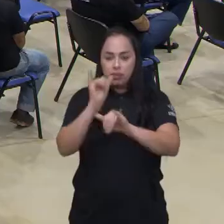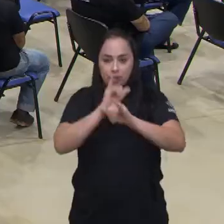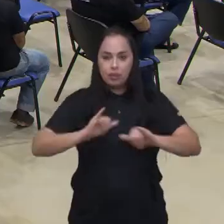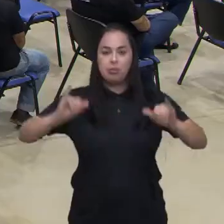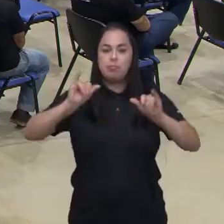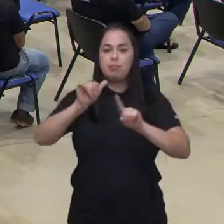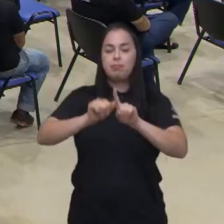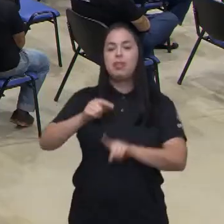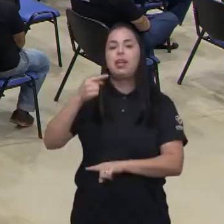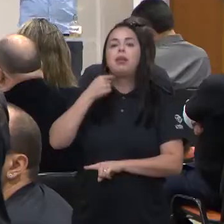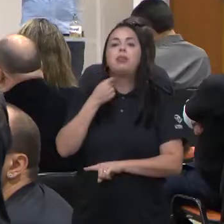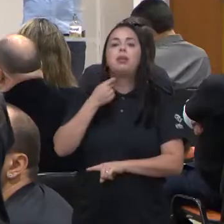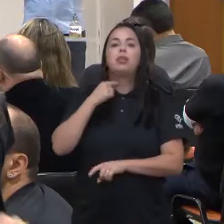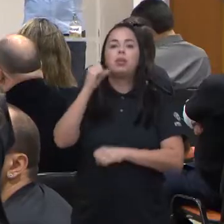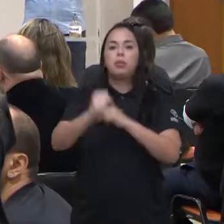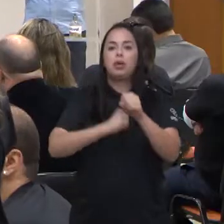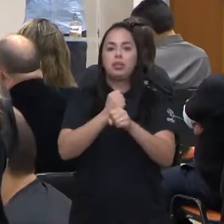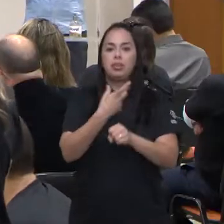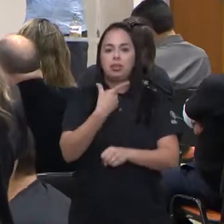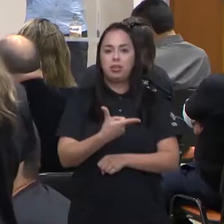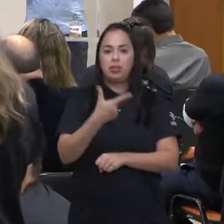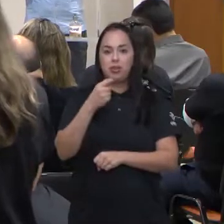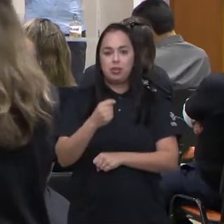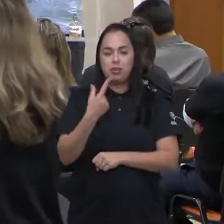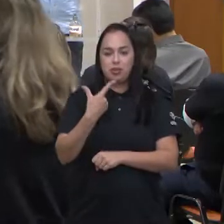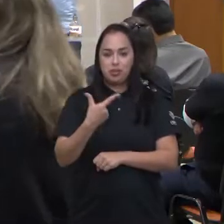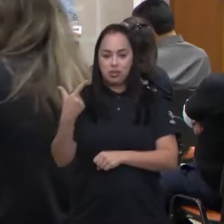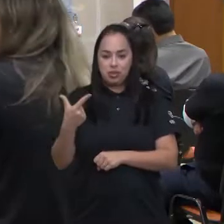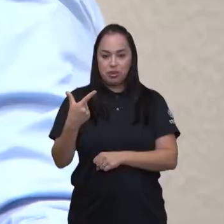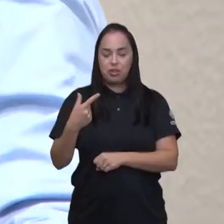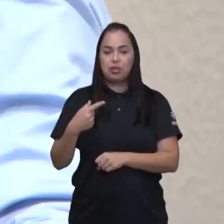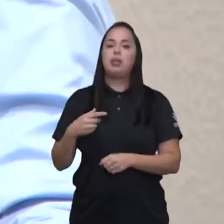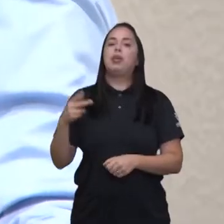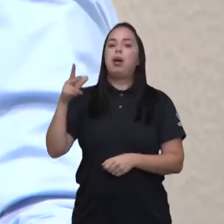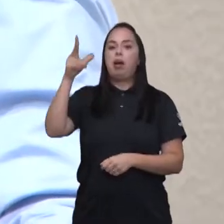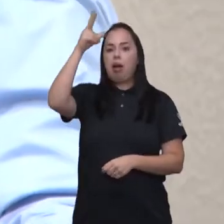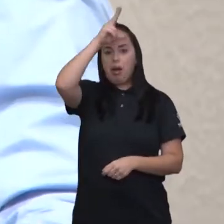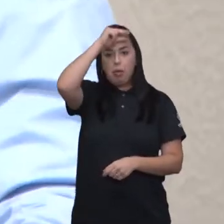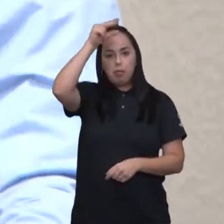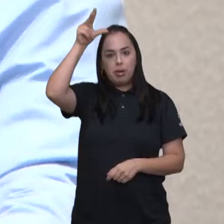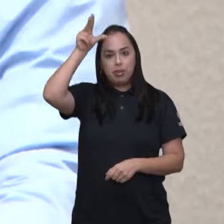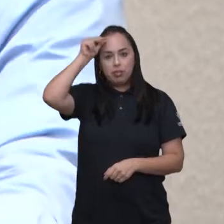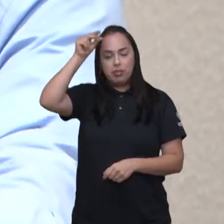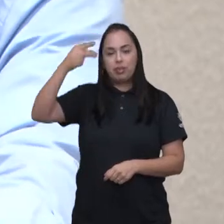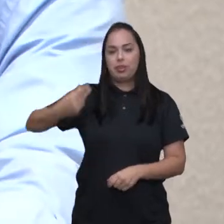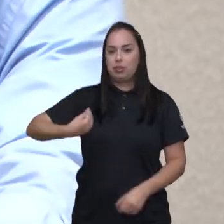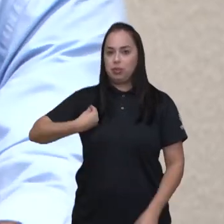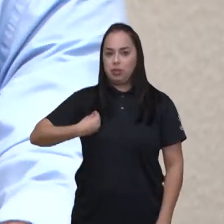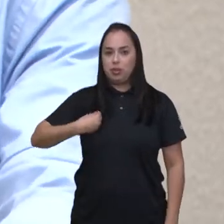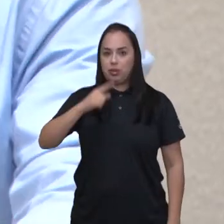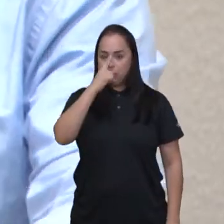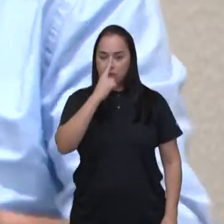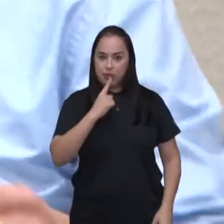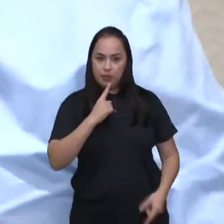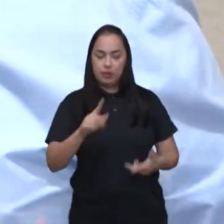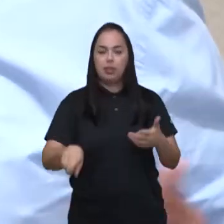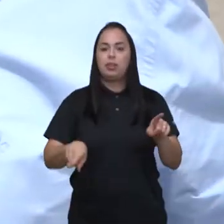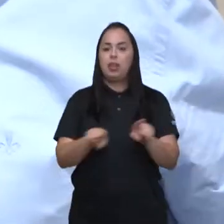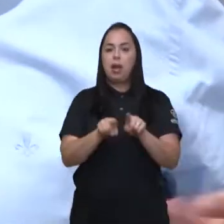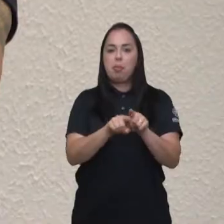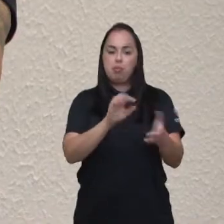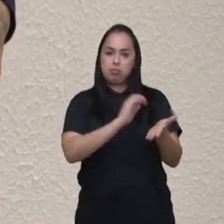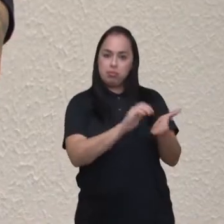lançamento oficial da campanha Maio Amarelo 2022 participaram do evento o prefeito Anderson